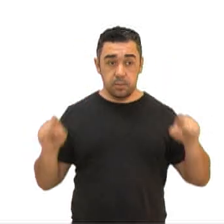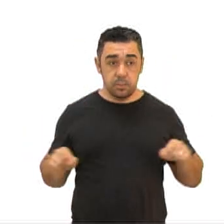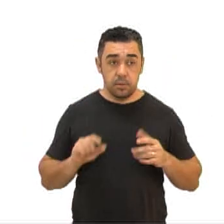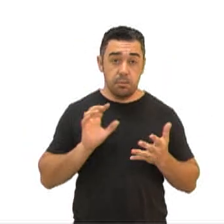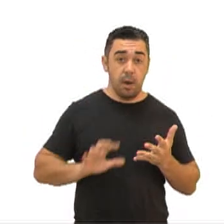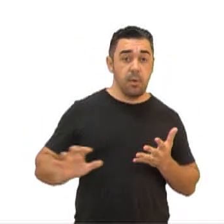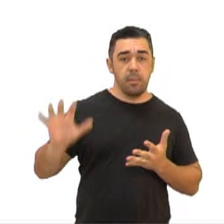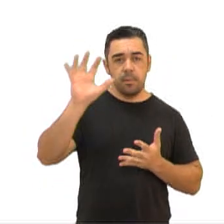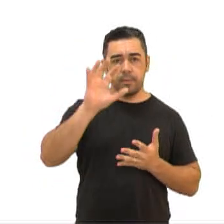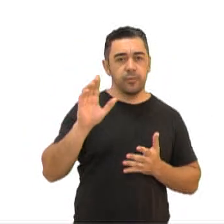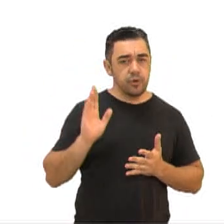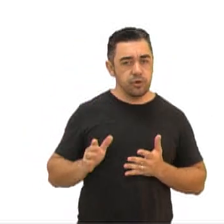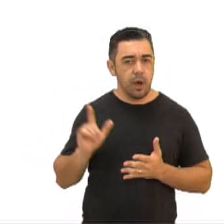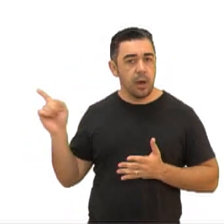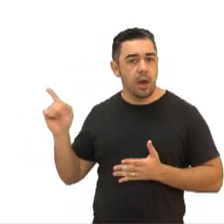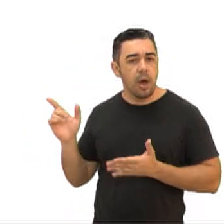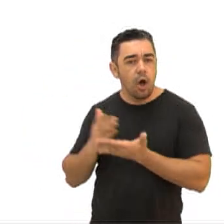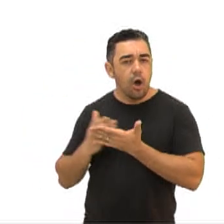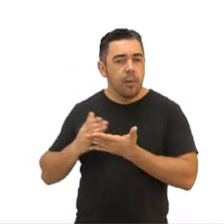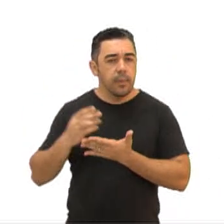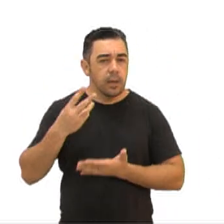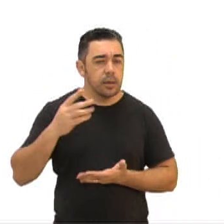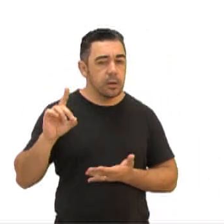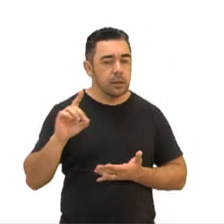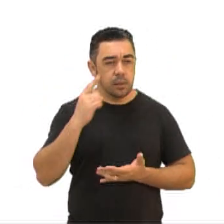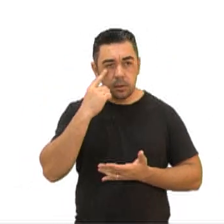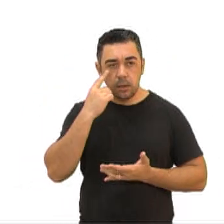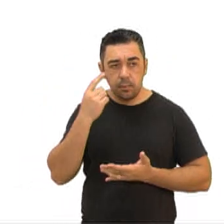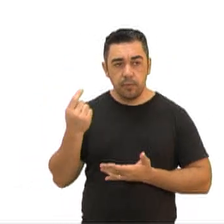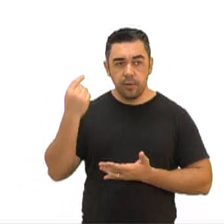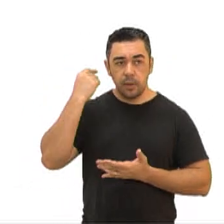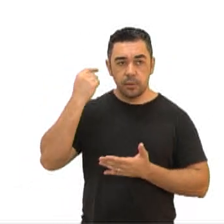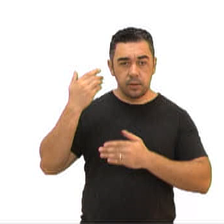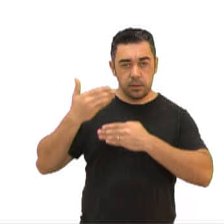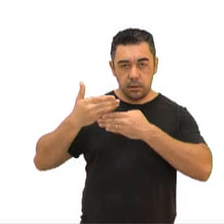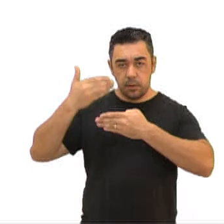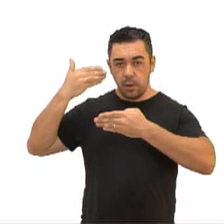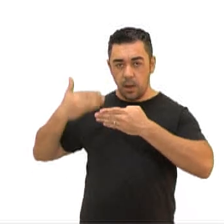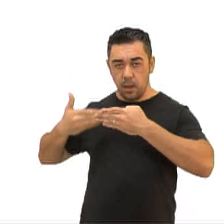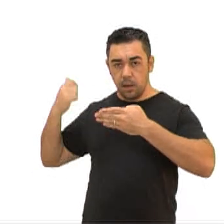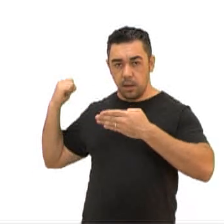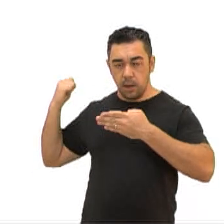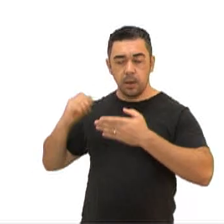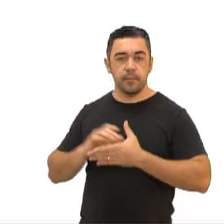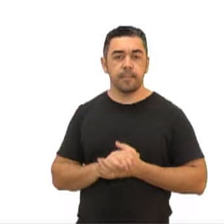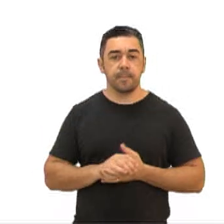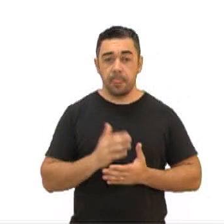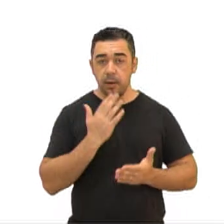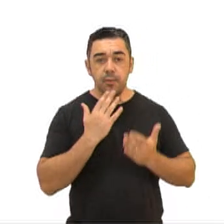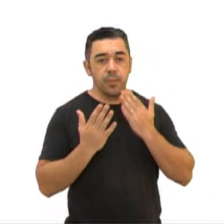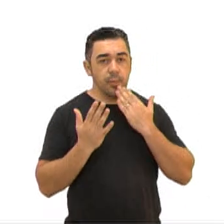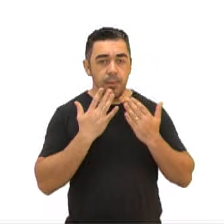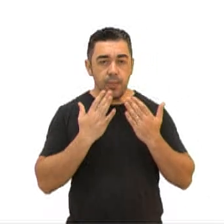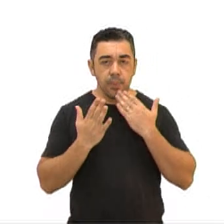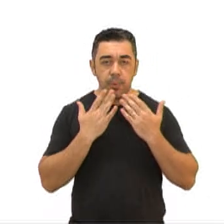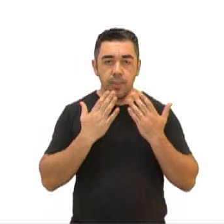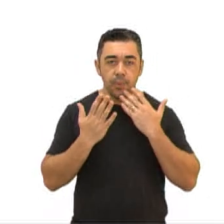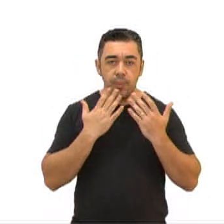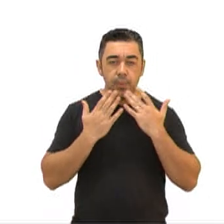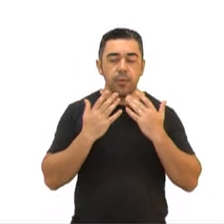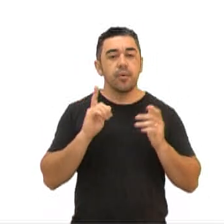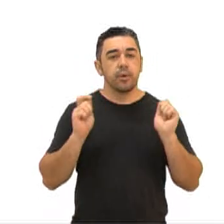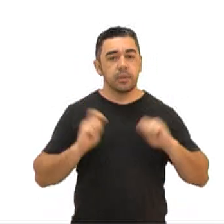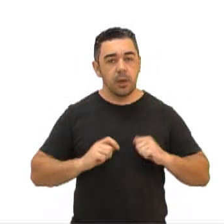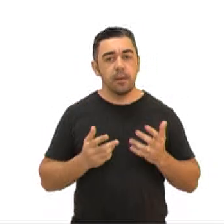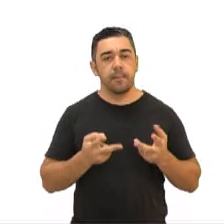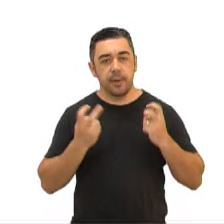Aqui já tem um pouquinho de tridimensionalidade, já dá para ver a paisagem lá atrás. As cores também, já vai usar as cores, não